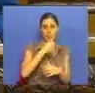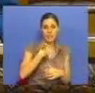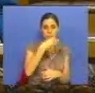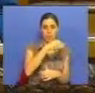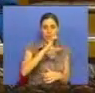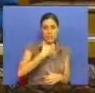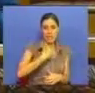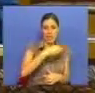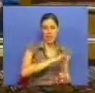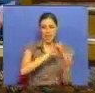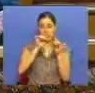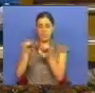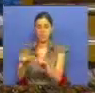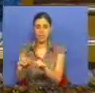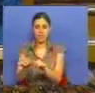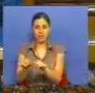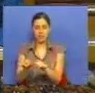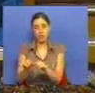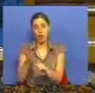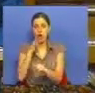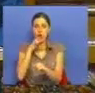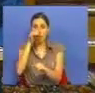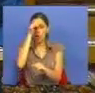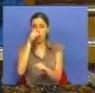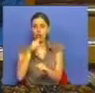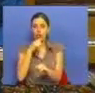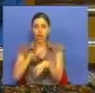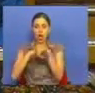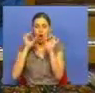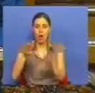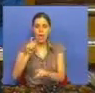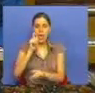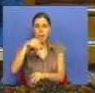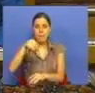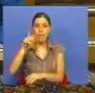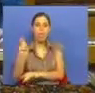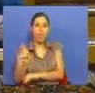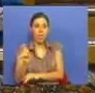PP, CDS, seja na coloração cor-de-rosa dos hospitais EPE,